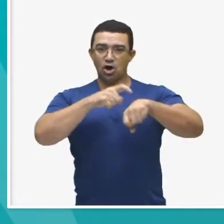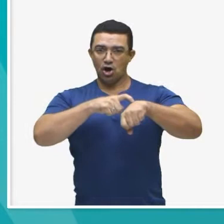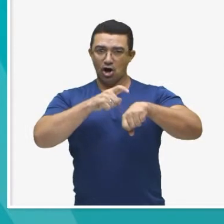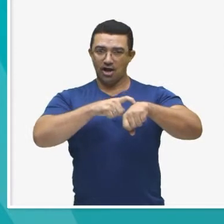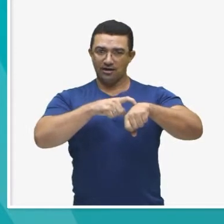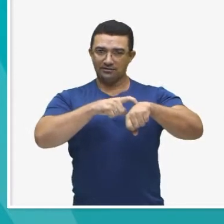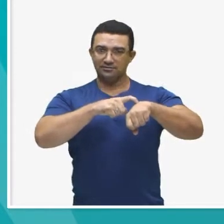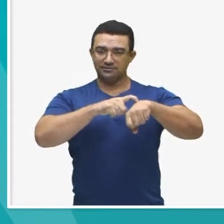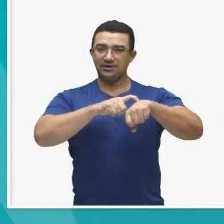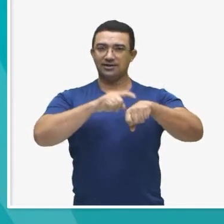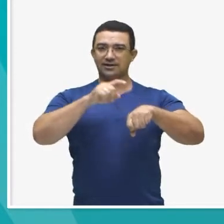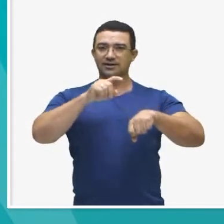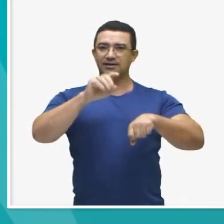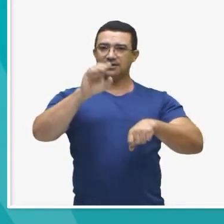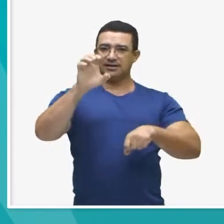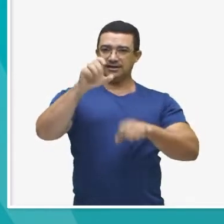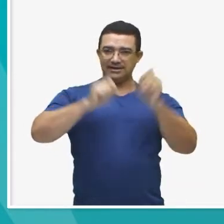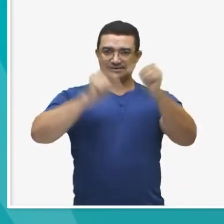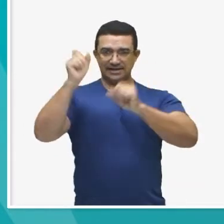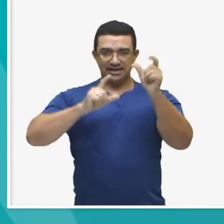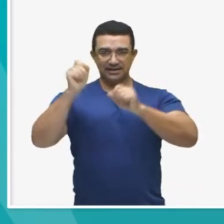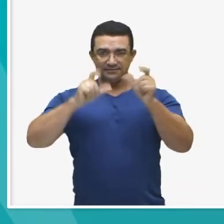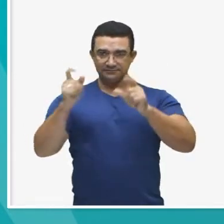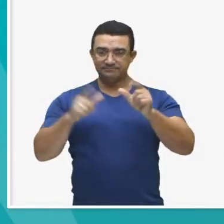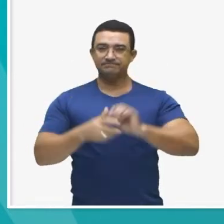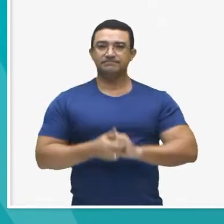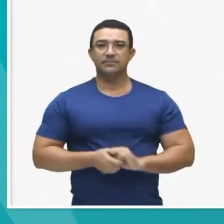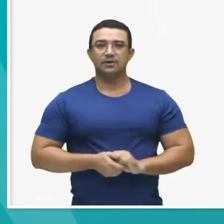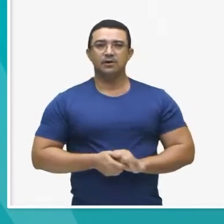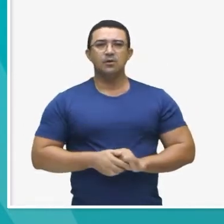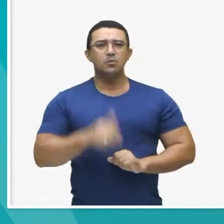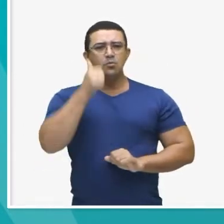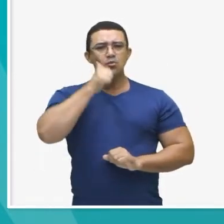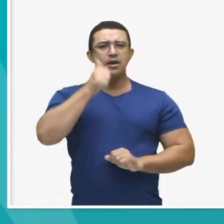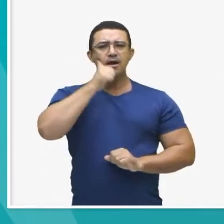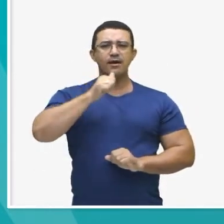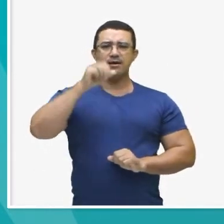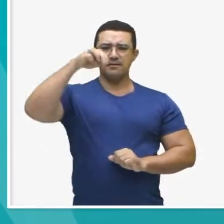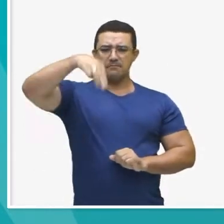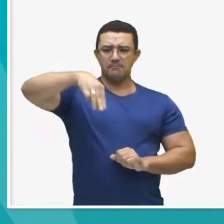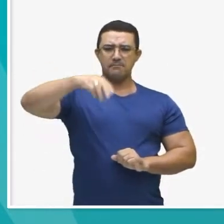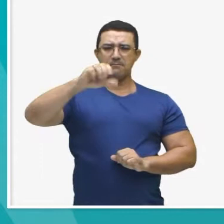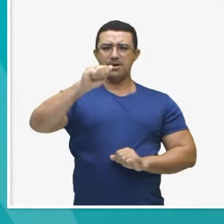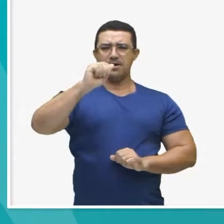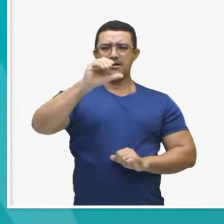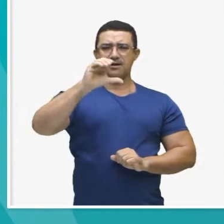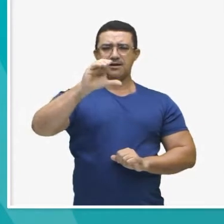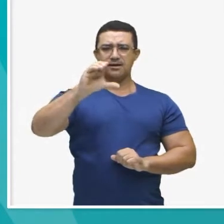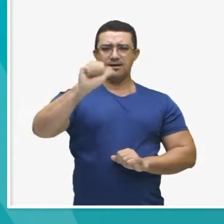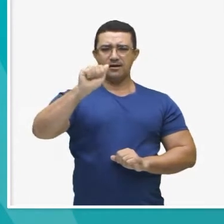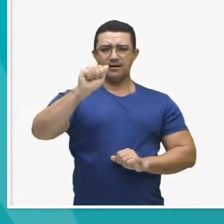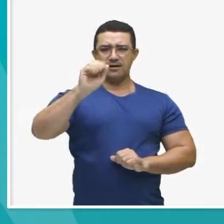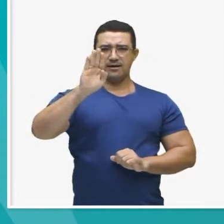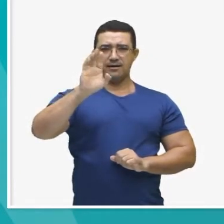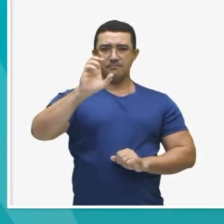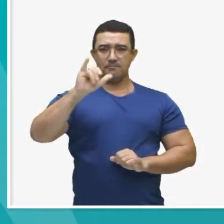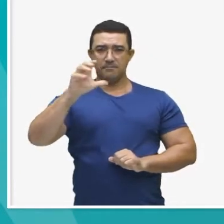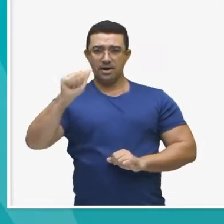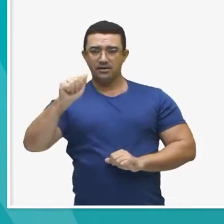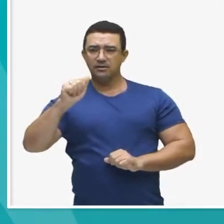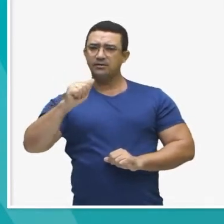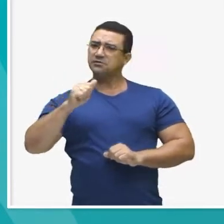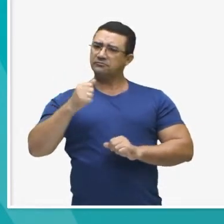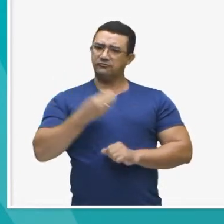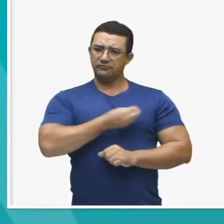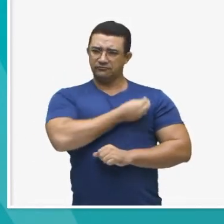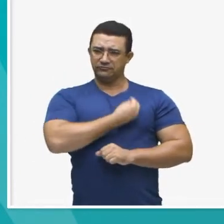nordestina que vive no automático, vamos dizer assim, numa grande cidade, com um viver ralo. A gente viu